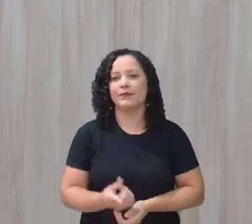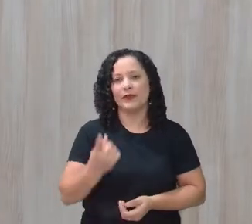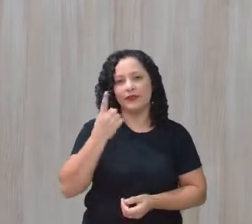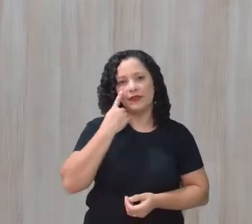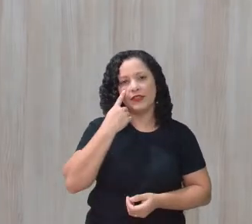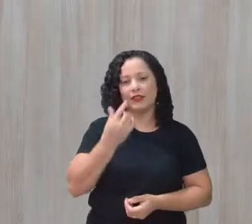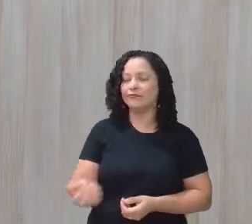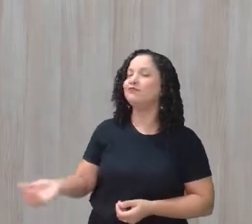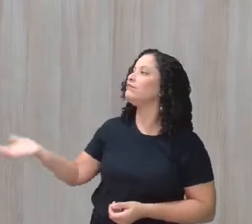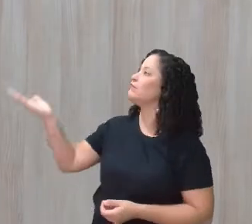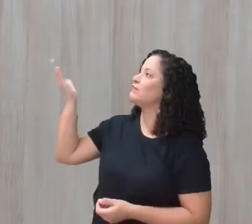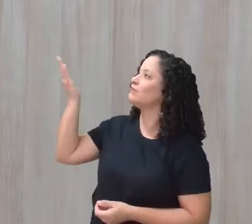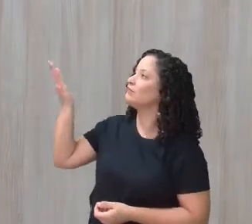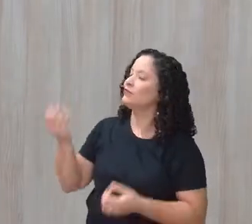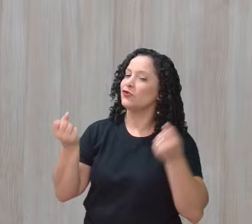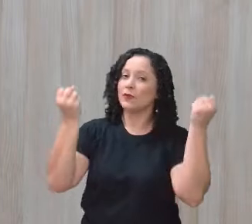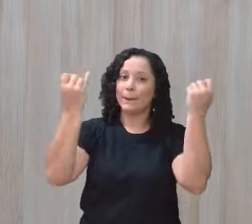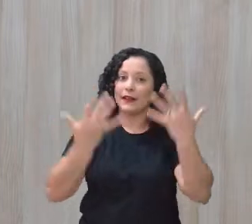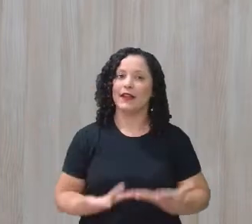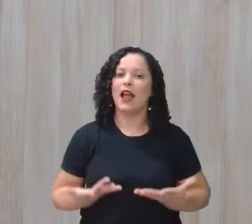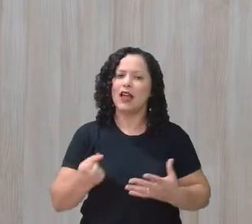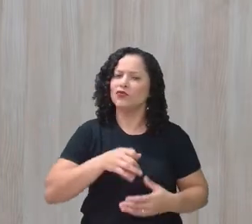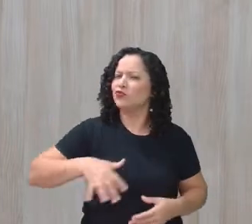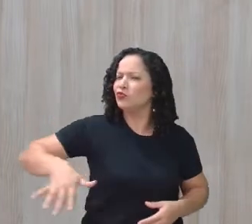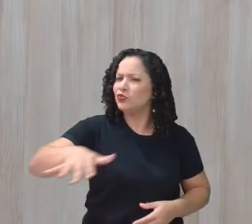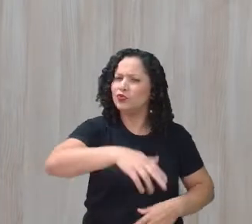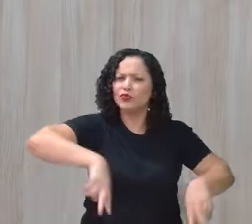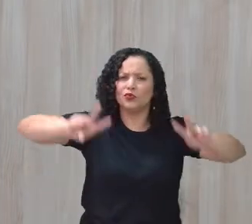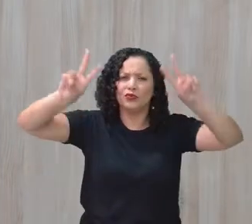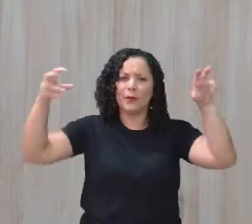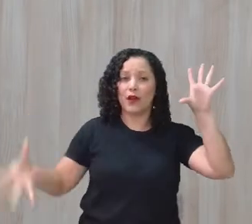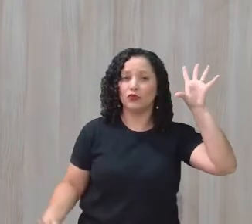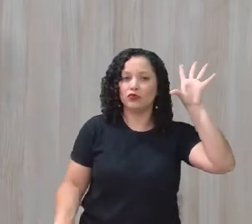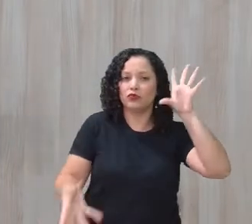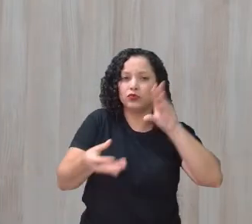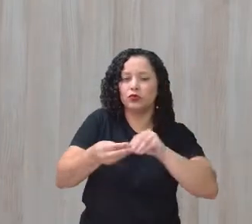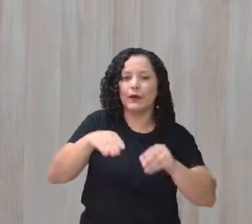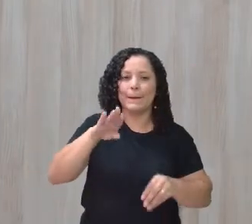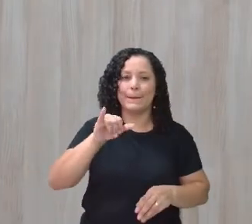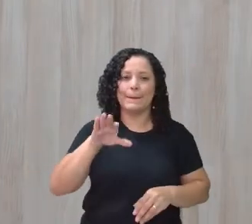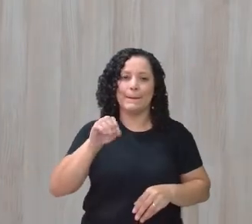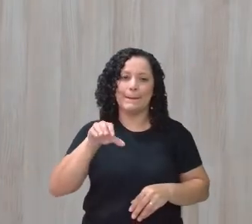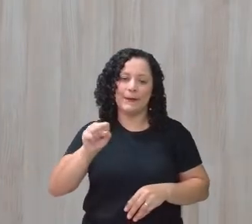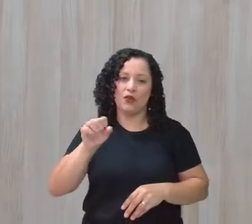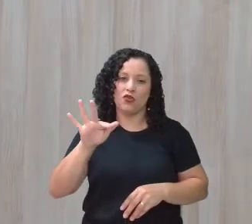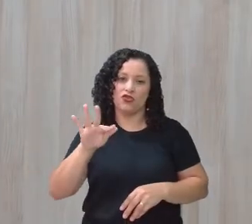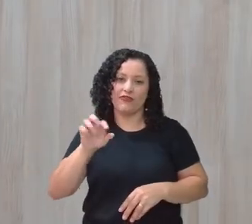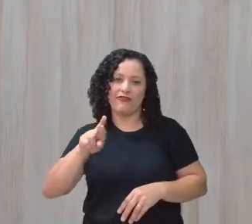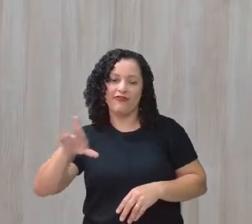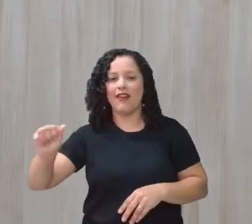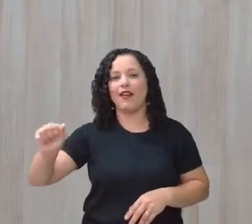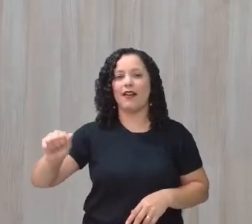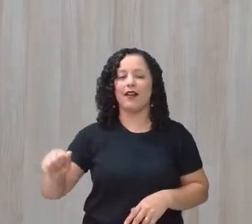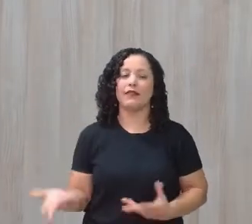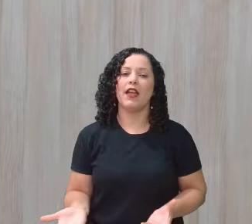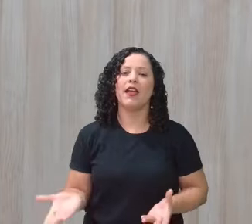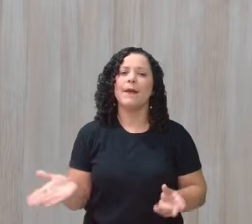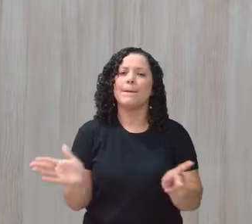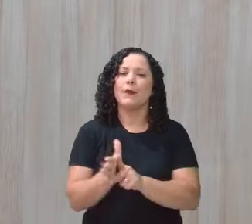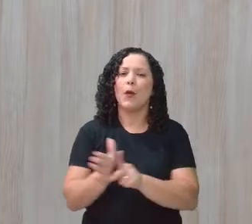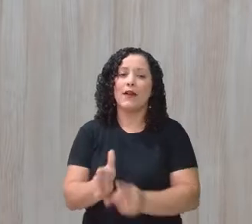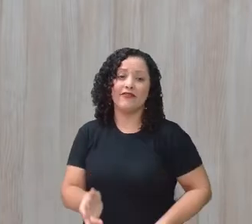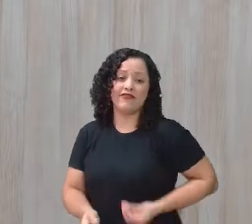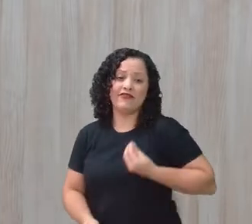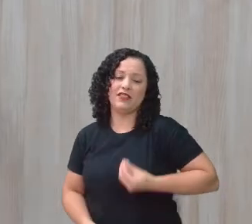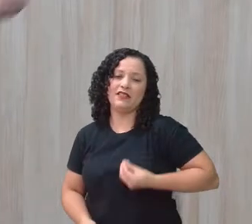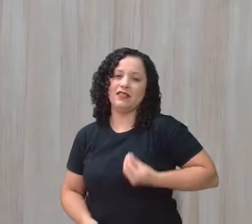tudo isso que a gente falou hoje falou sobre biosfera. Né? A biosfera é justamente a camada de vida. Bio é vida, né? Fera,